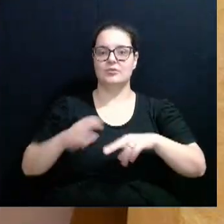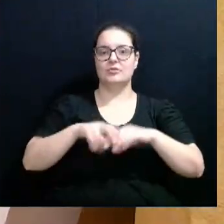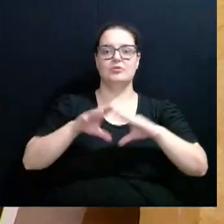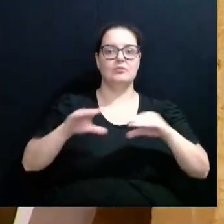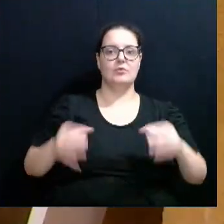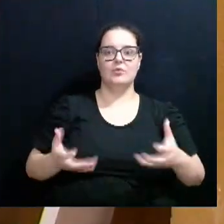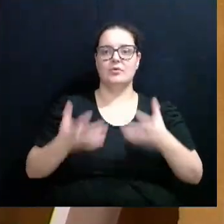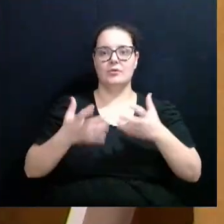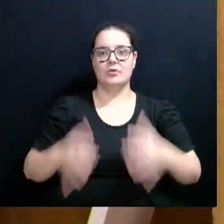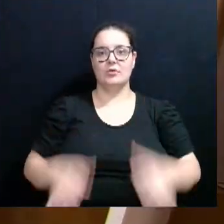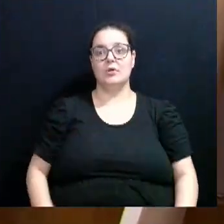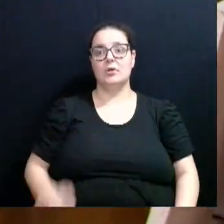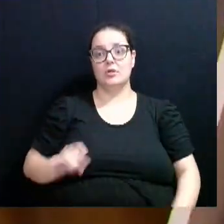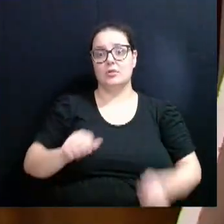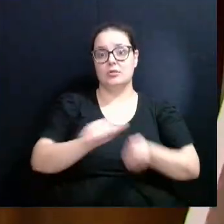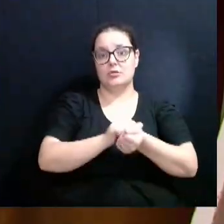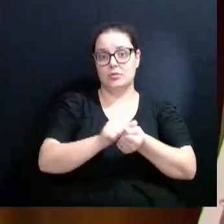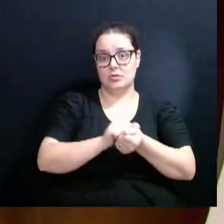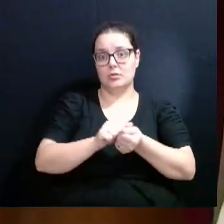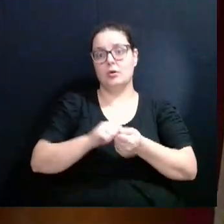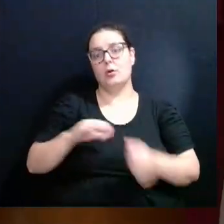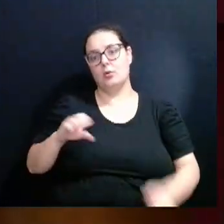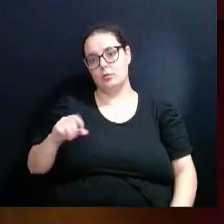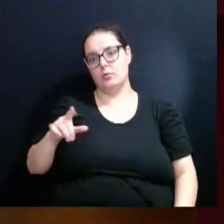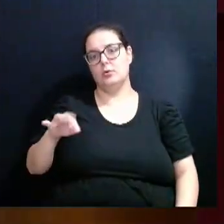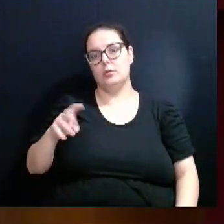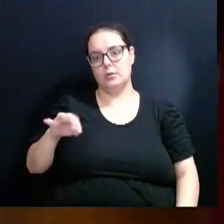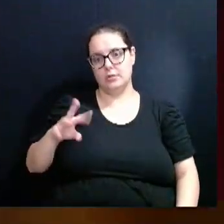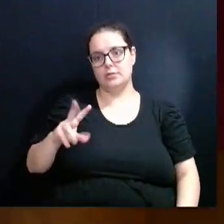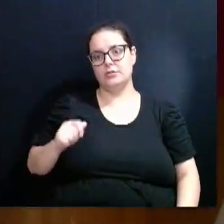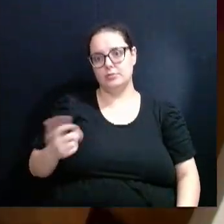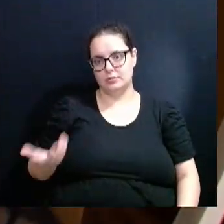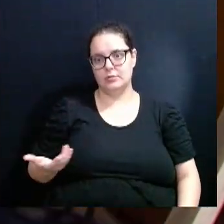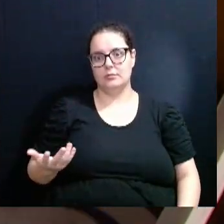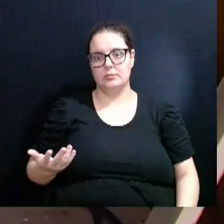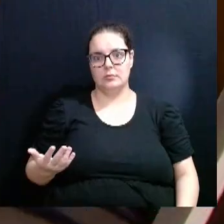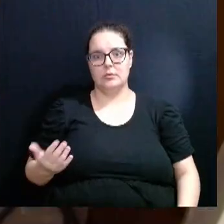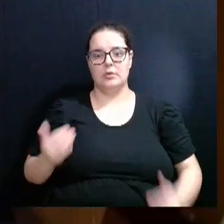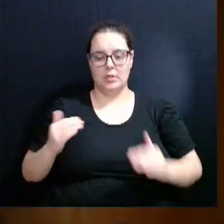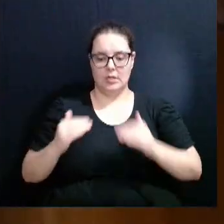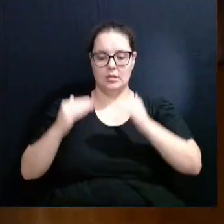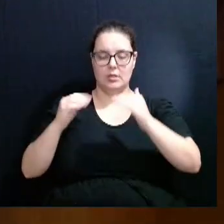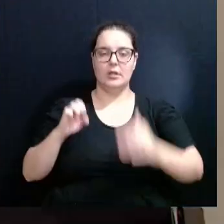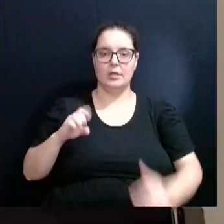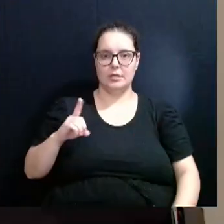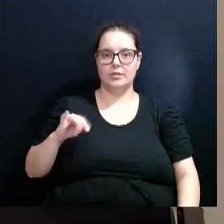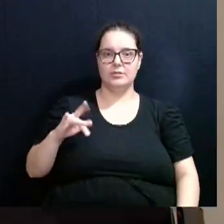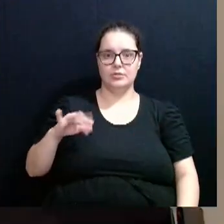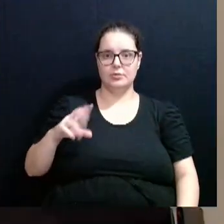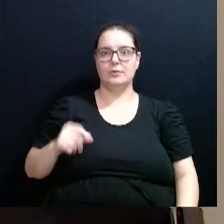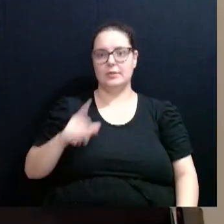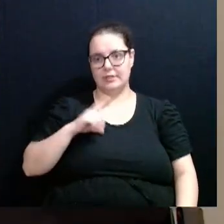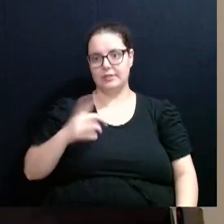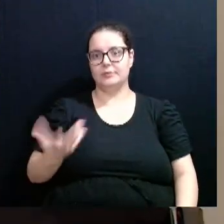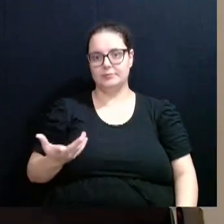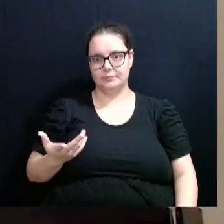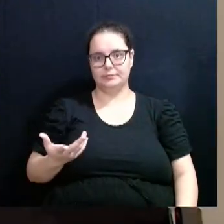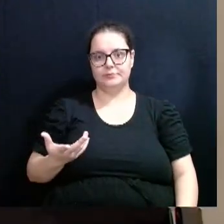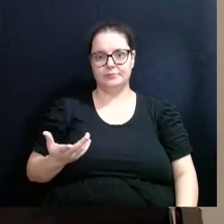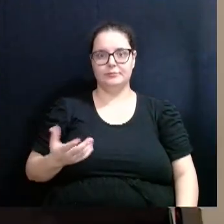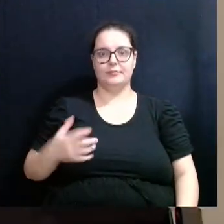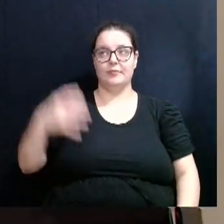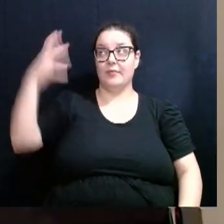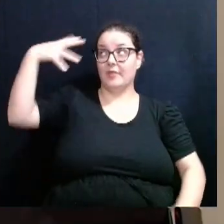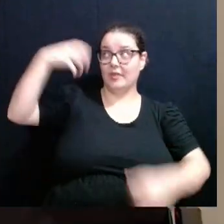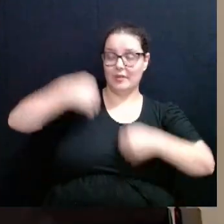lavanderia coletiva. Certo. E tem uma laje também. Tá. Em cima da edícula, você acertou, tem uma edícula mesmo. Em cima da edícula vai ter um chuveirão, vai